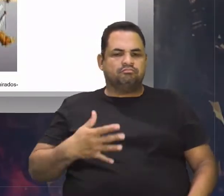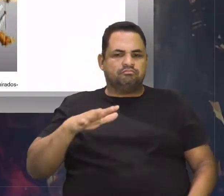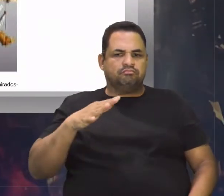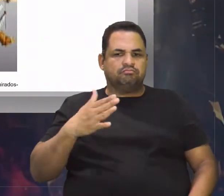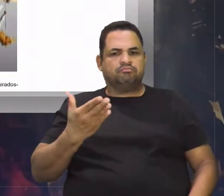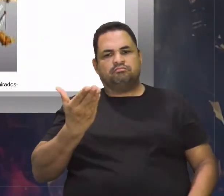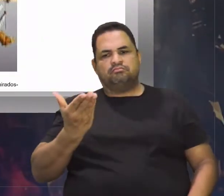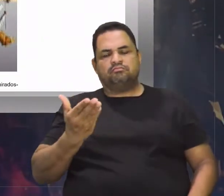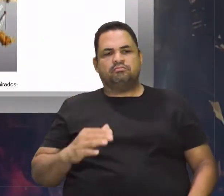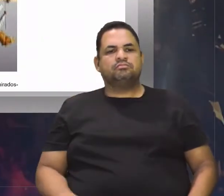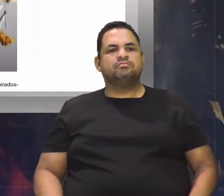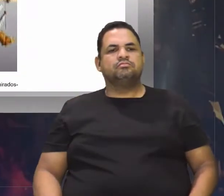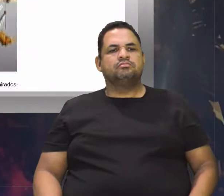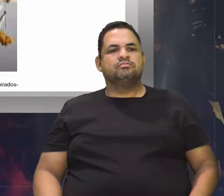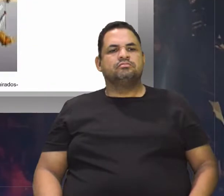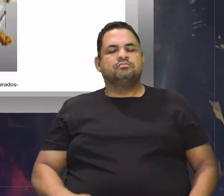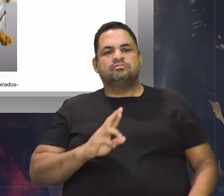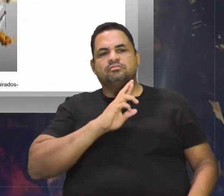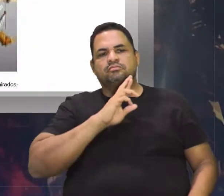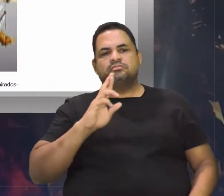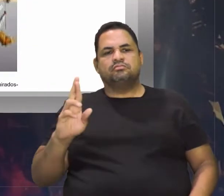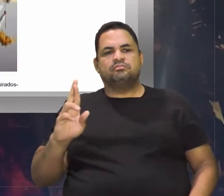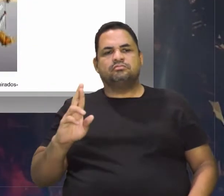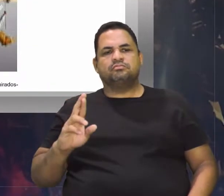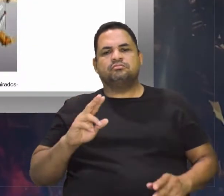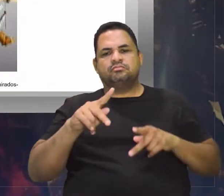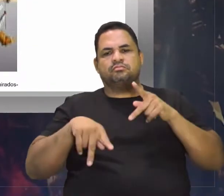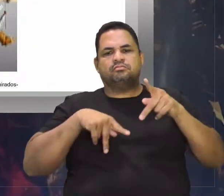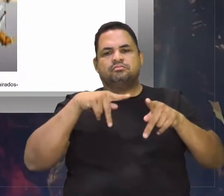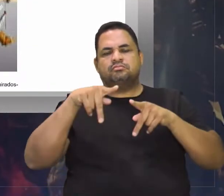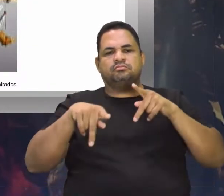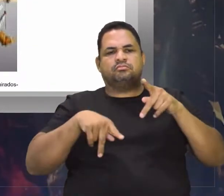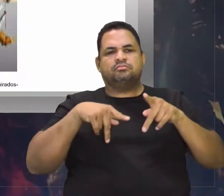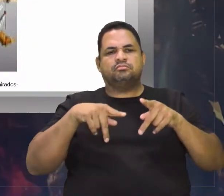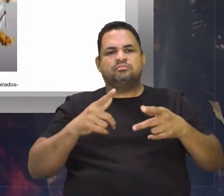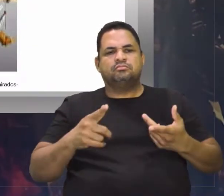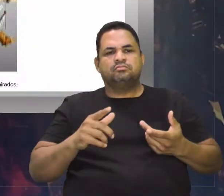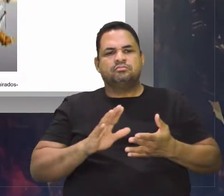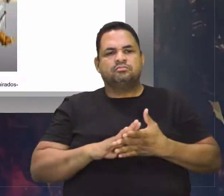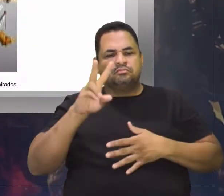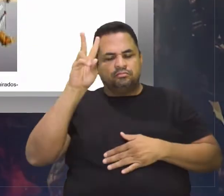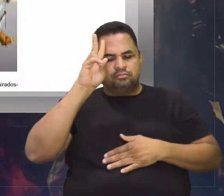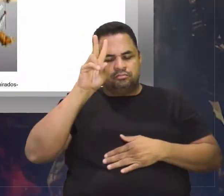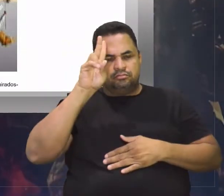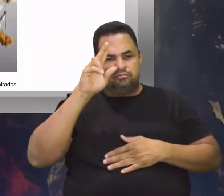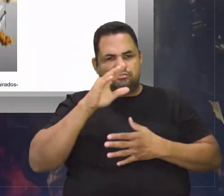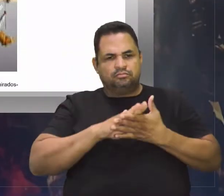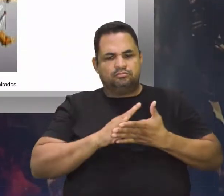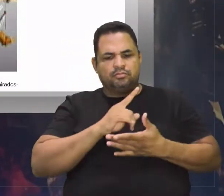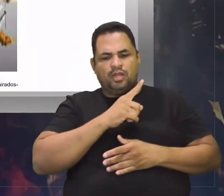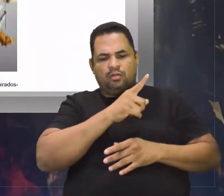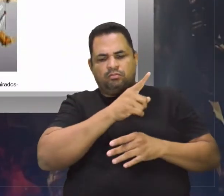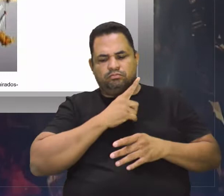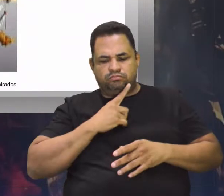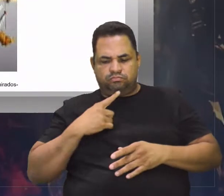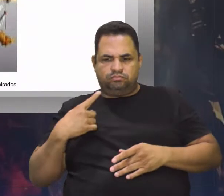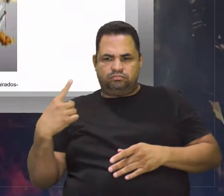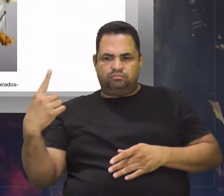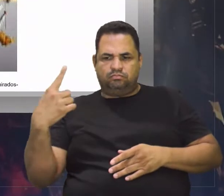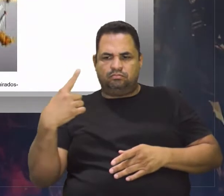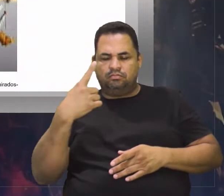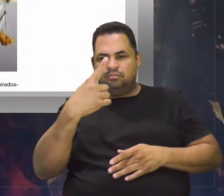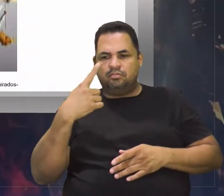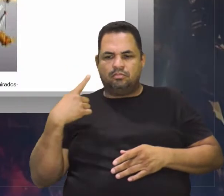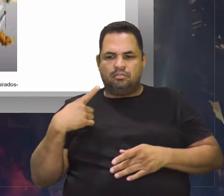a religião. E esses povos, lembra que eu mostrei a Península Arábica onde ela